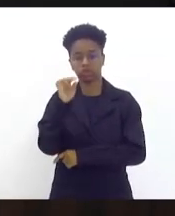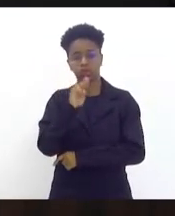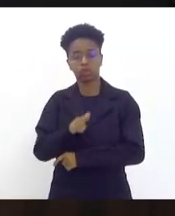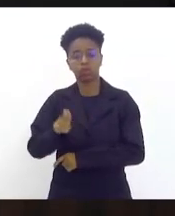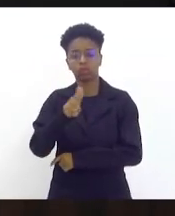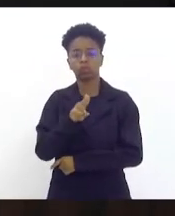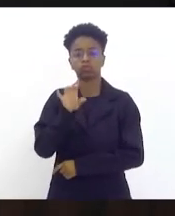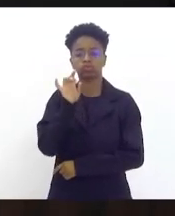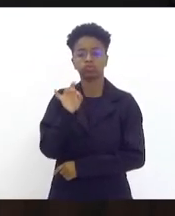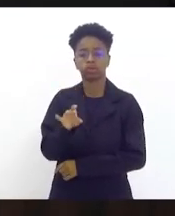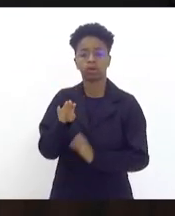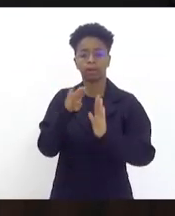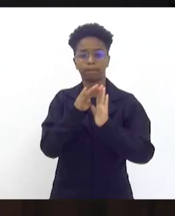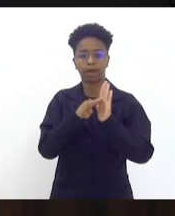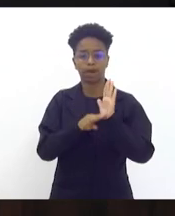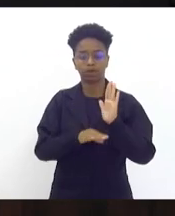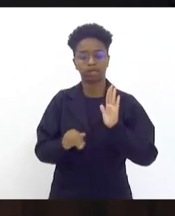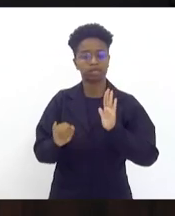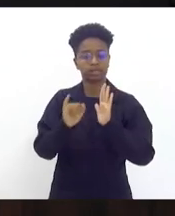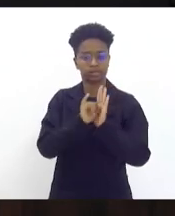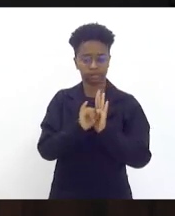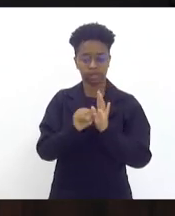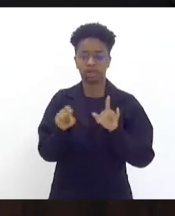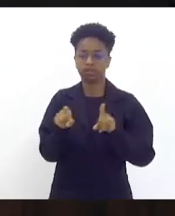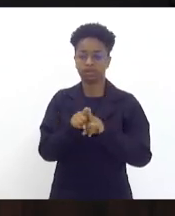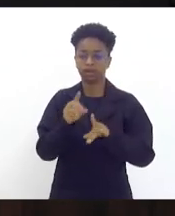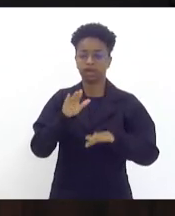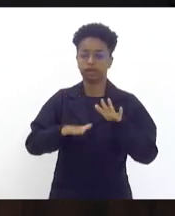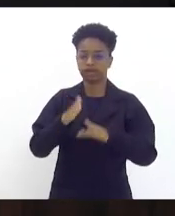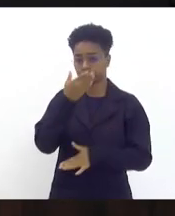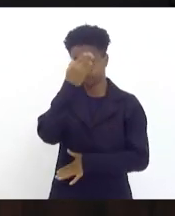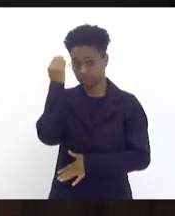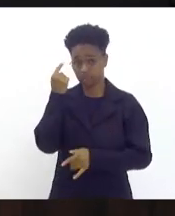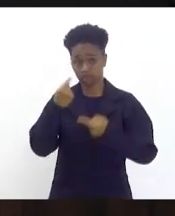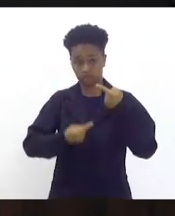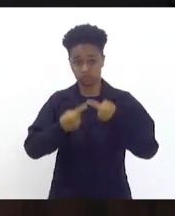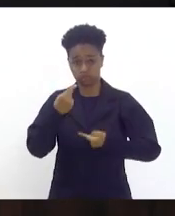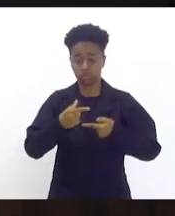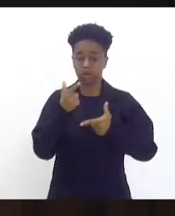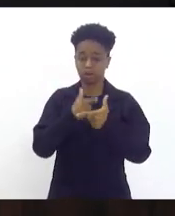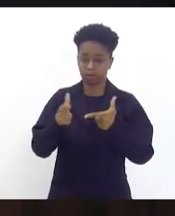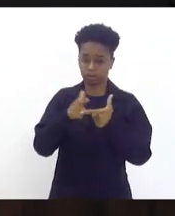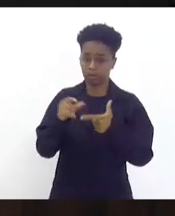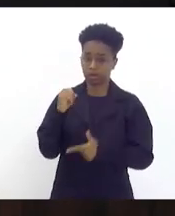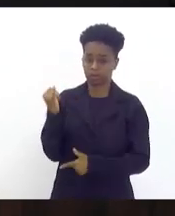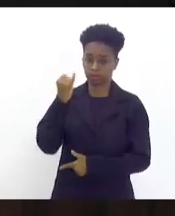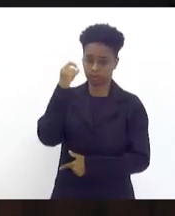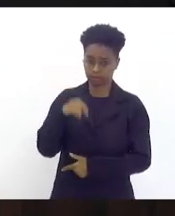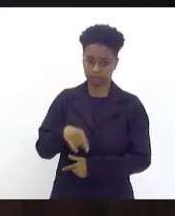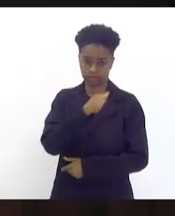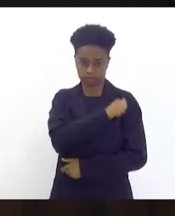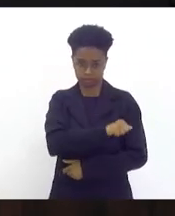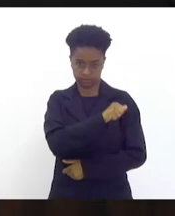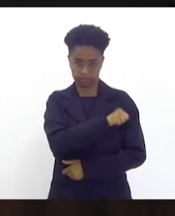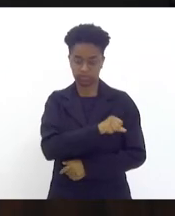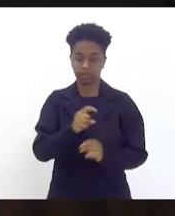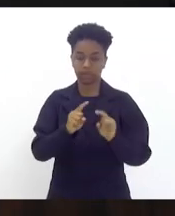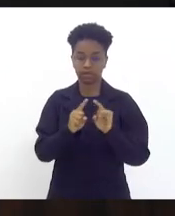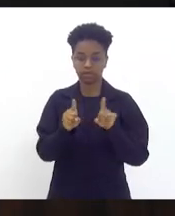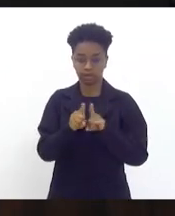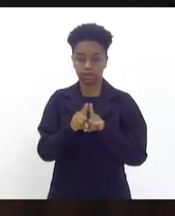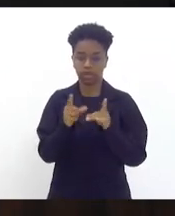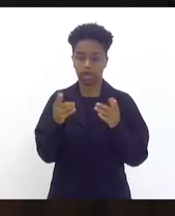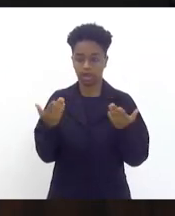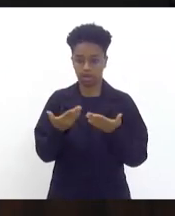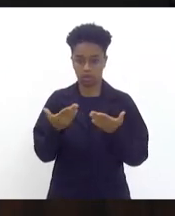da pauta identitária e muitas vezes esquecem de discutir problemas relevantes no Rio de Janeiro agora da mesma maneira